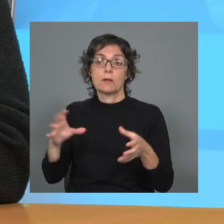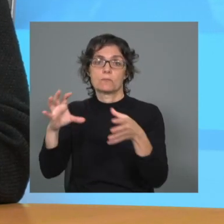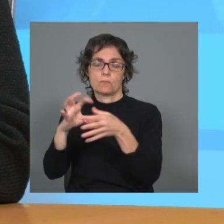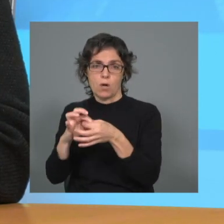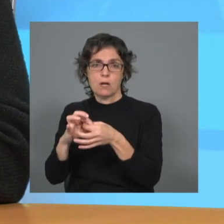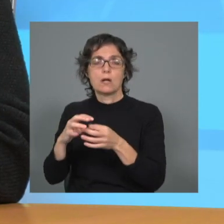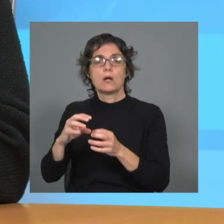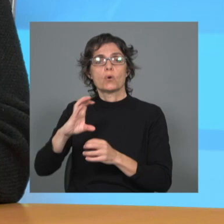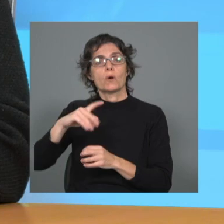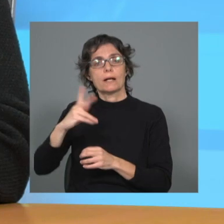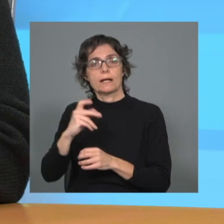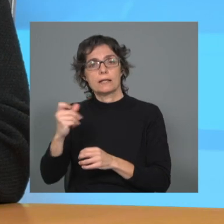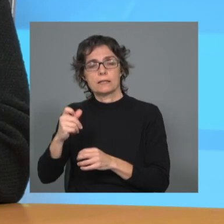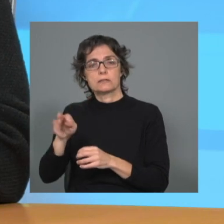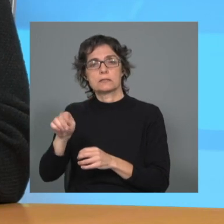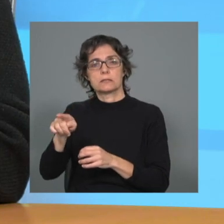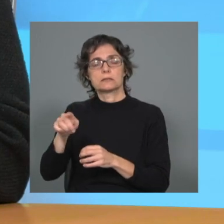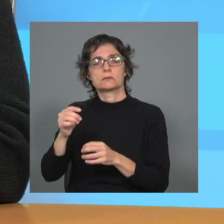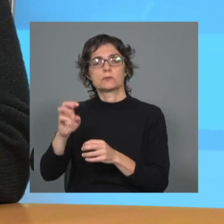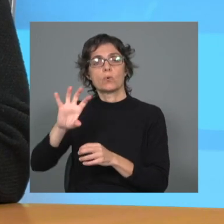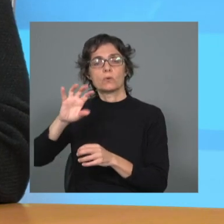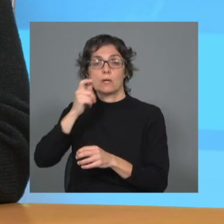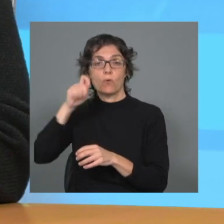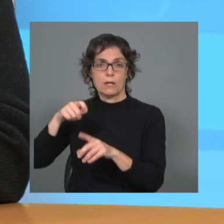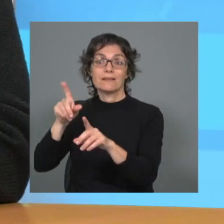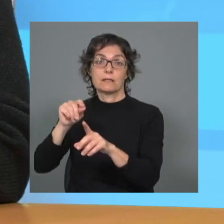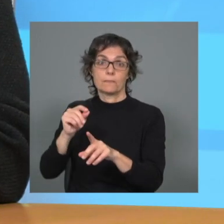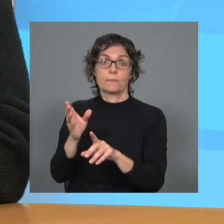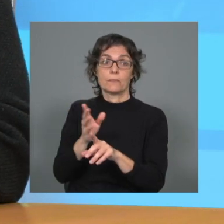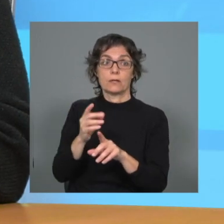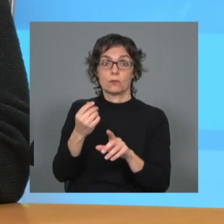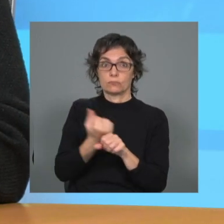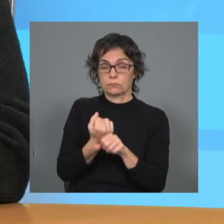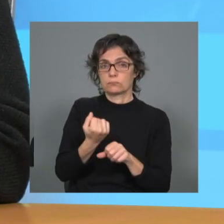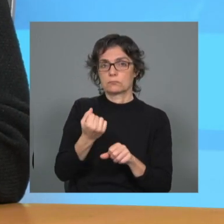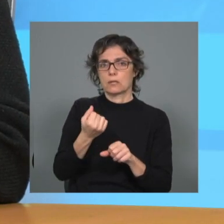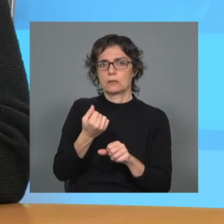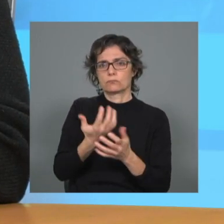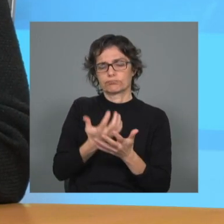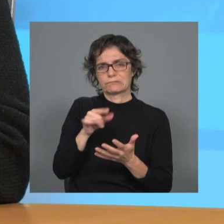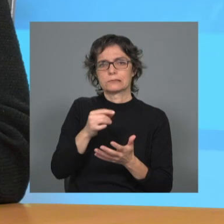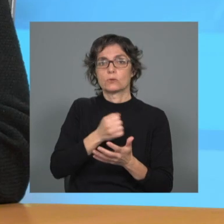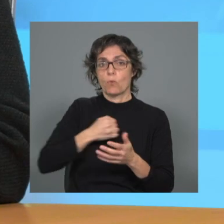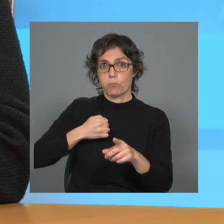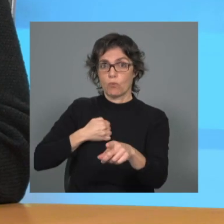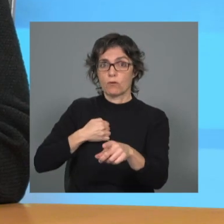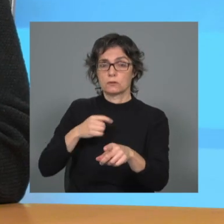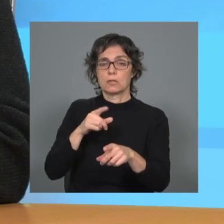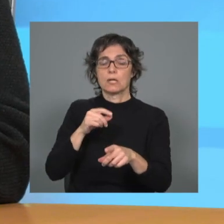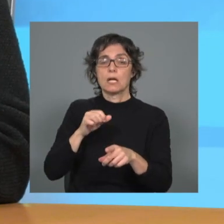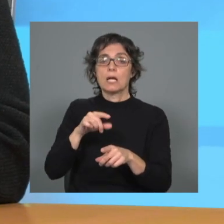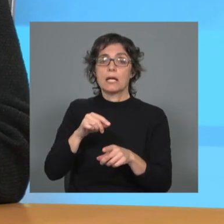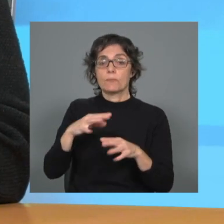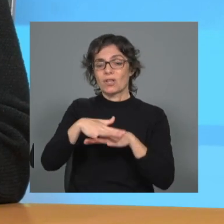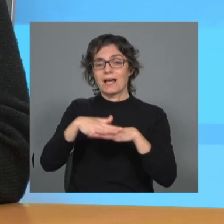Ucrânia naturalmente, agora com a Caritas da Polónia também mais, mas trabalharemos com todas aquelas que precisarem